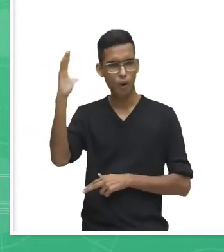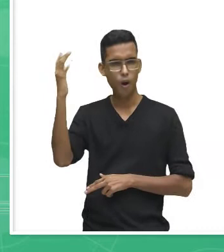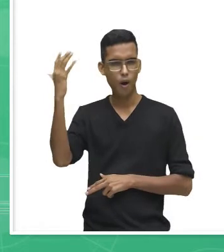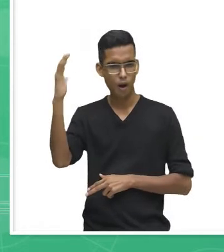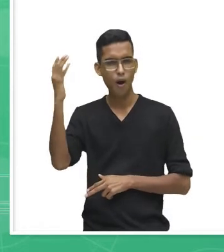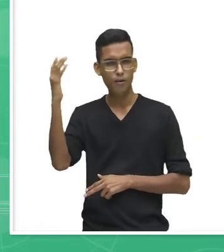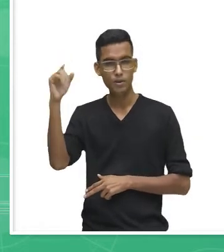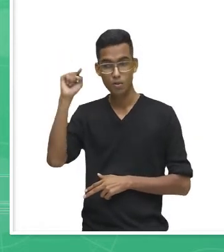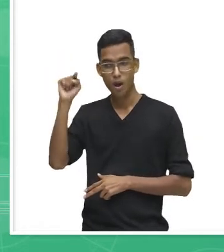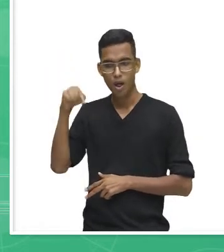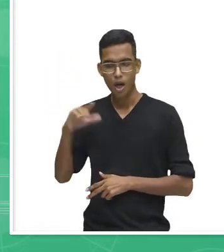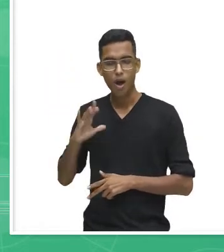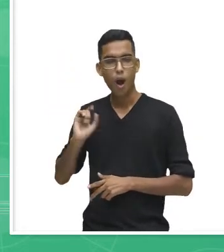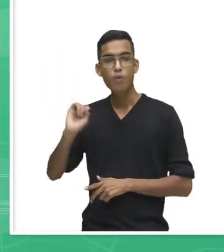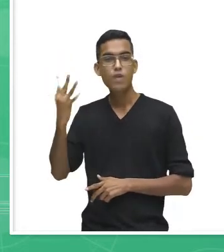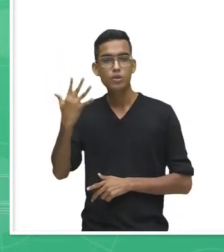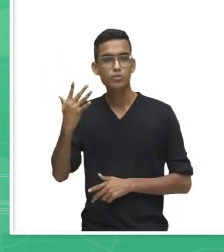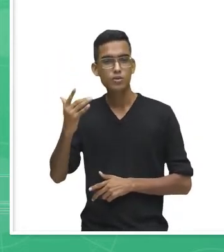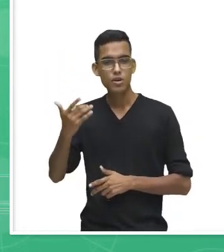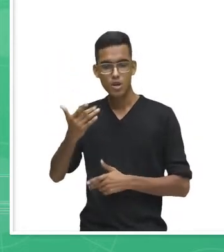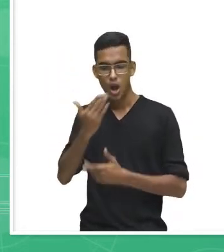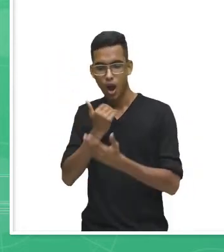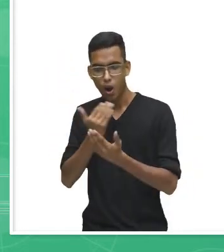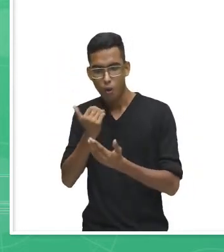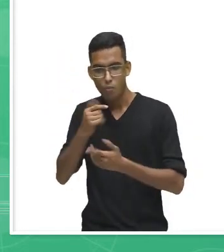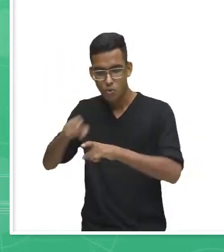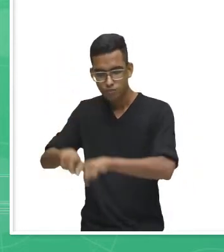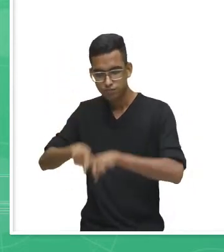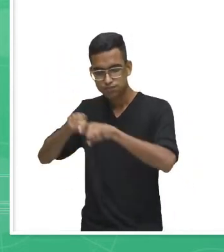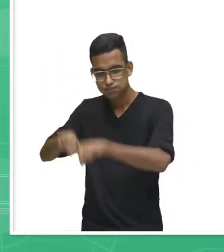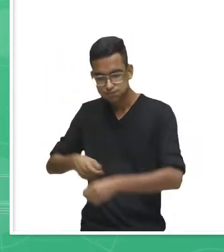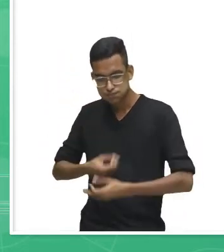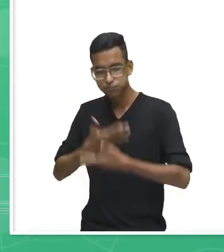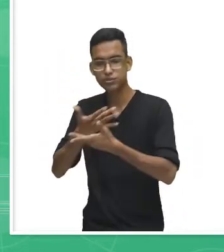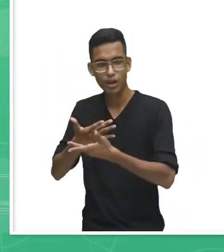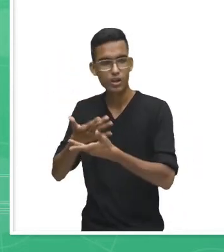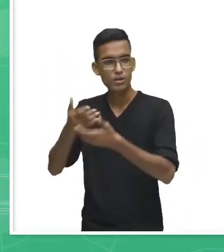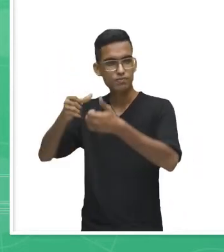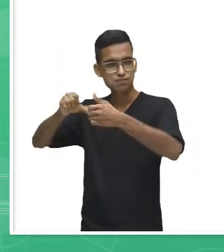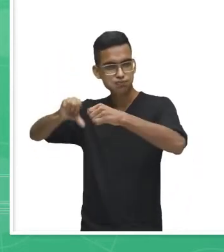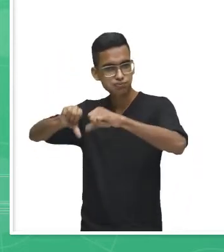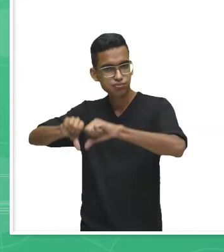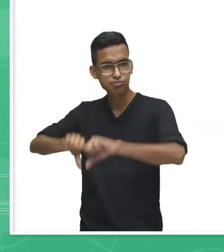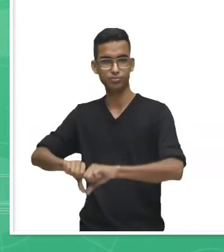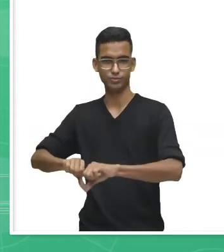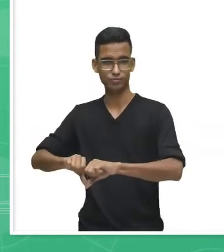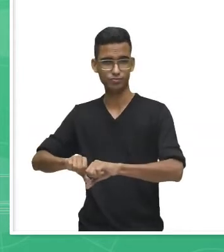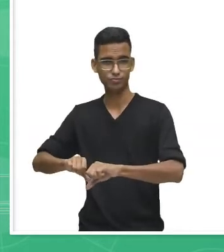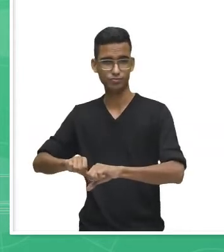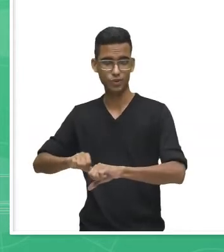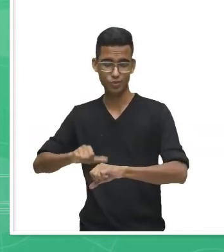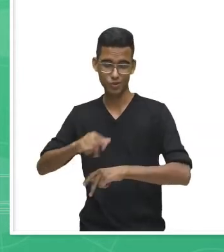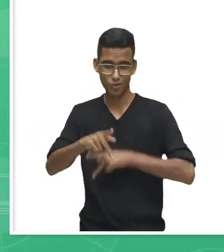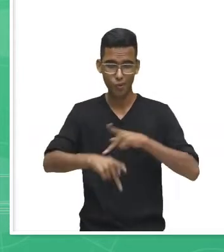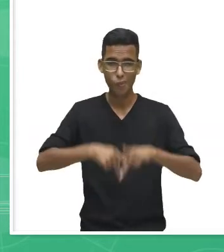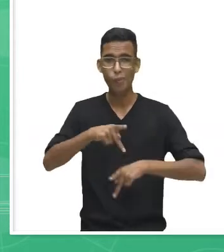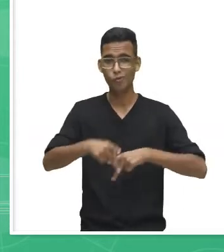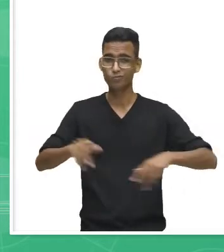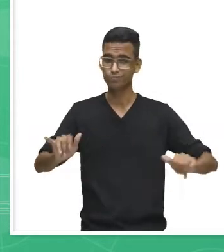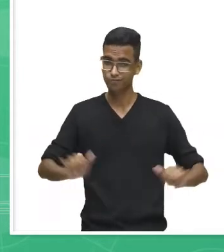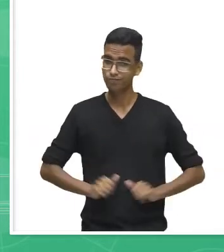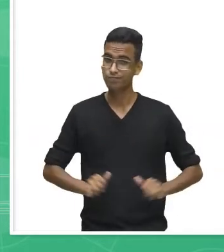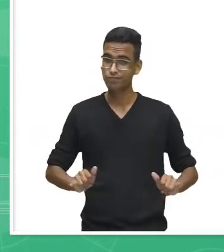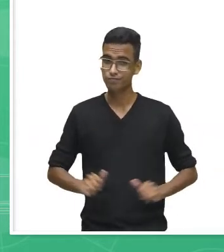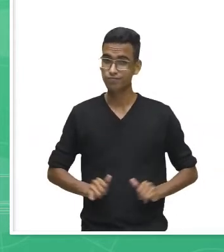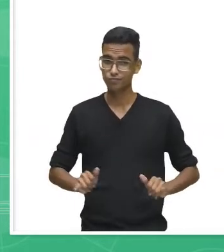claro, aí, a questão da alimentação da população. E quem vai sofrer? Os membros do terceiro estado, né, que vão